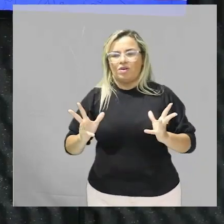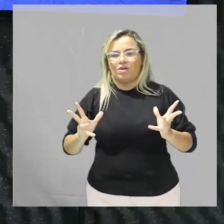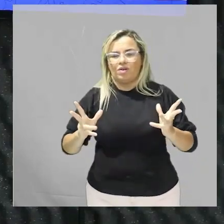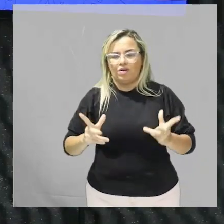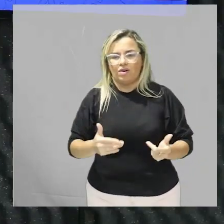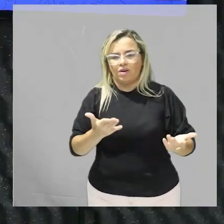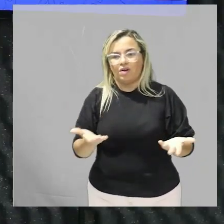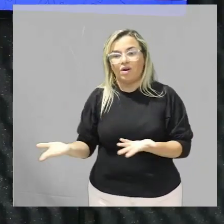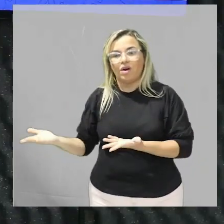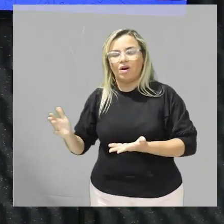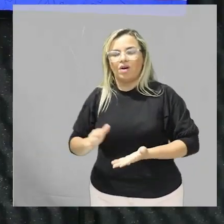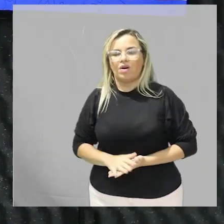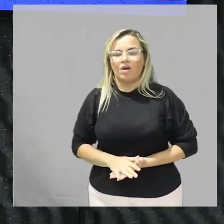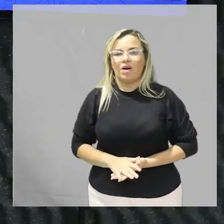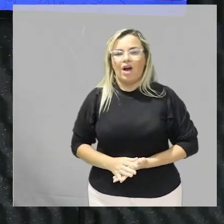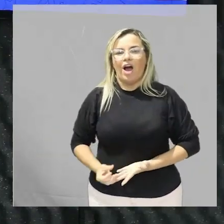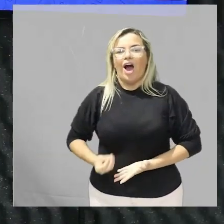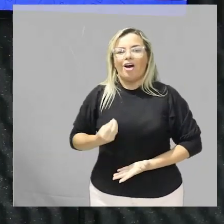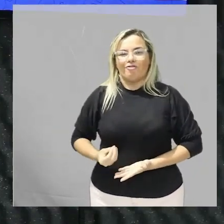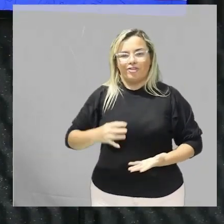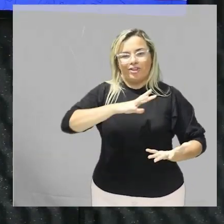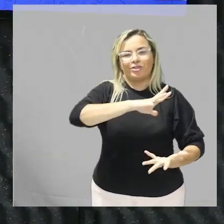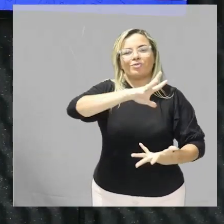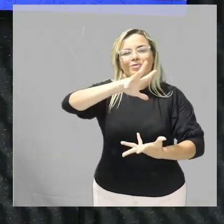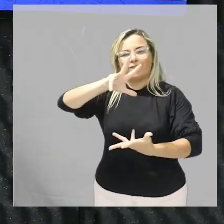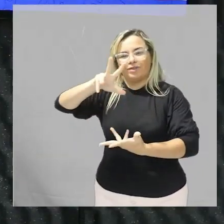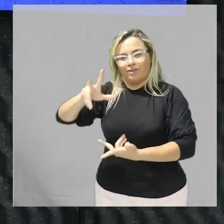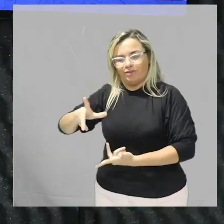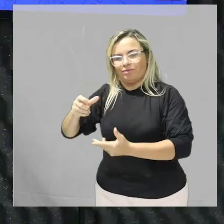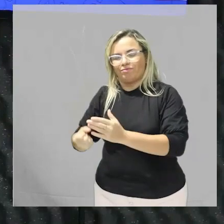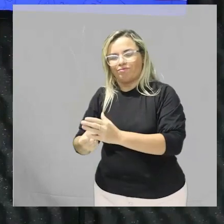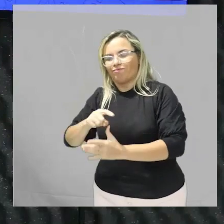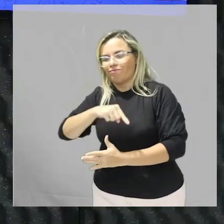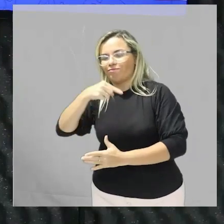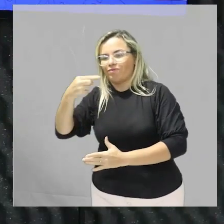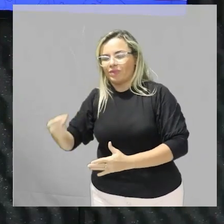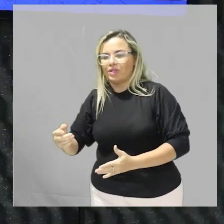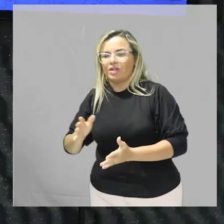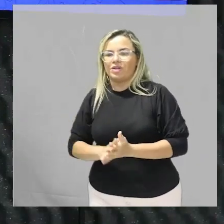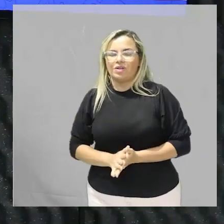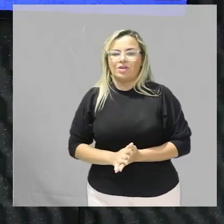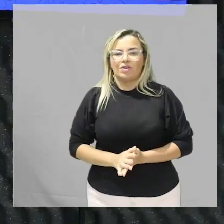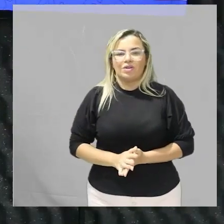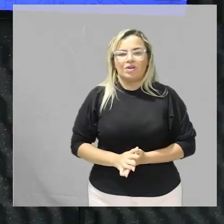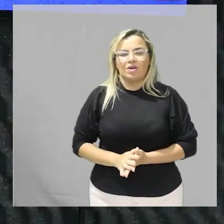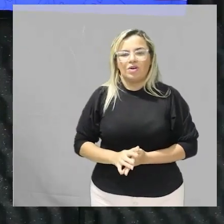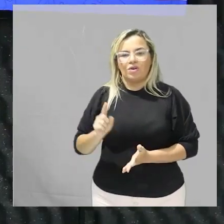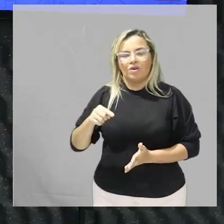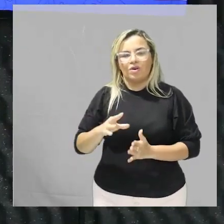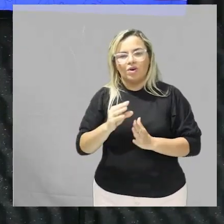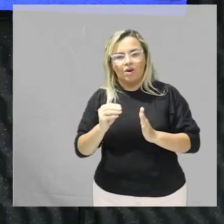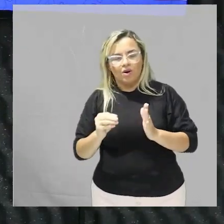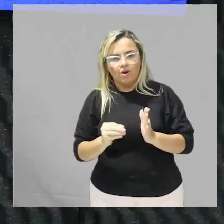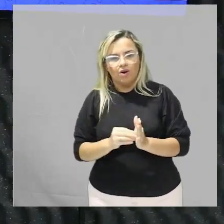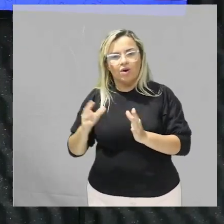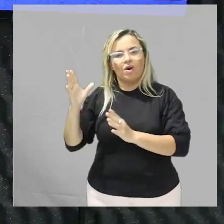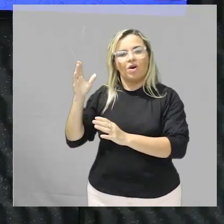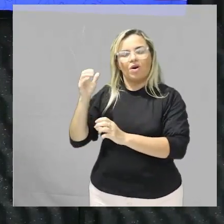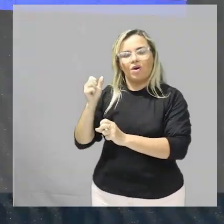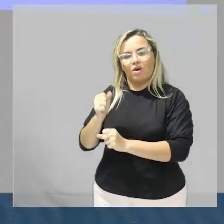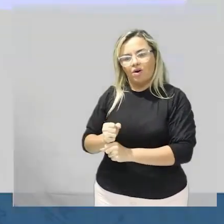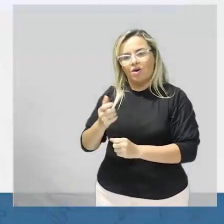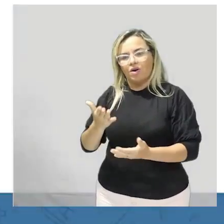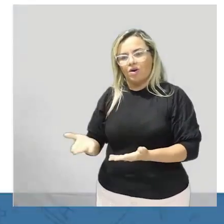ecossistemas vai formar a biosfera. Então, eu fiz aqui um apanhado geral, a gente vai voltar a falar disso de novo, mas aqui, dentre